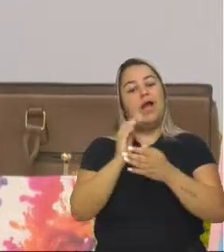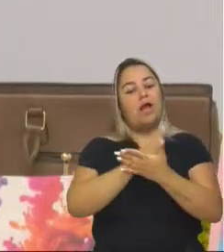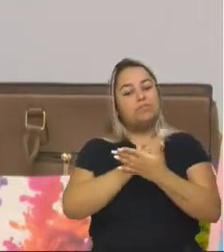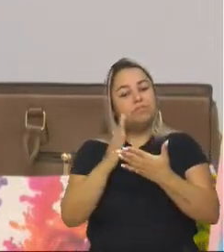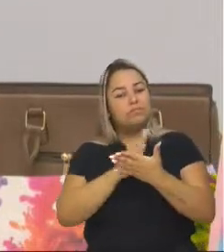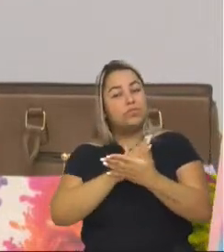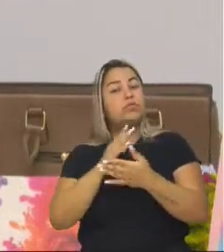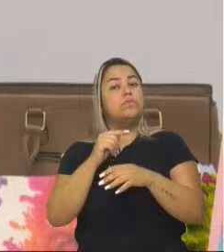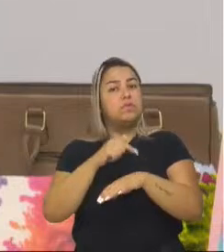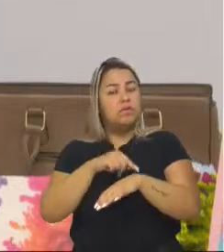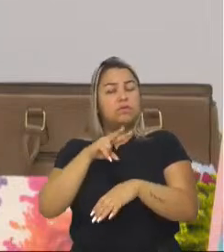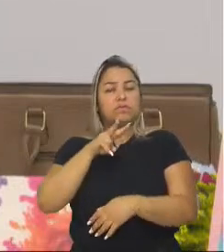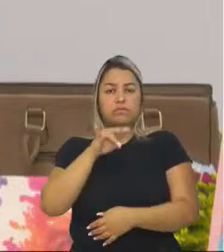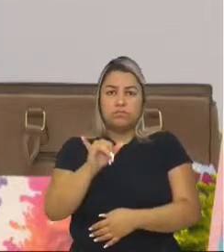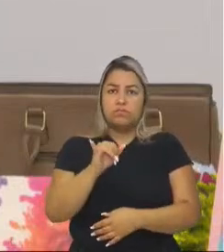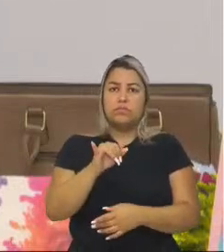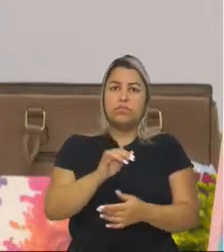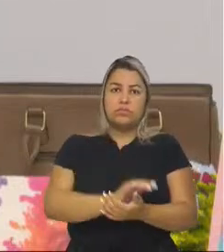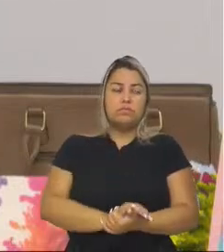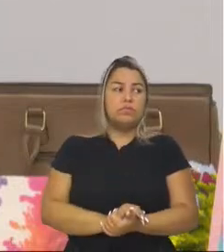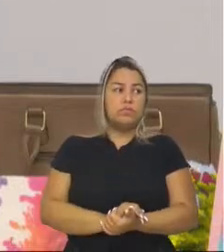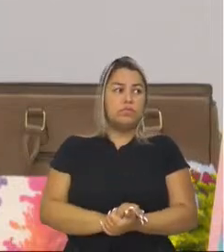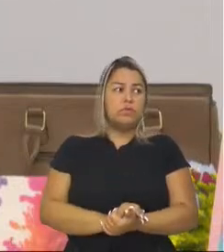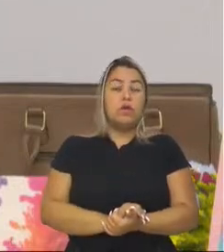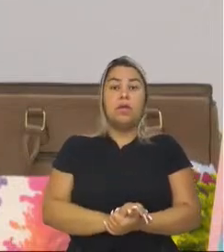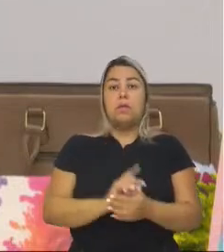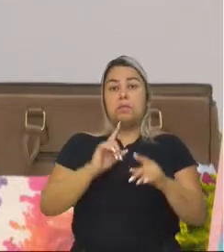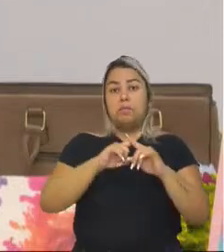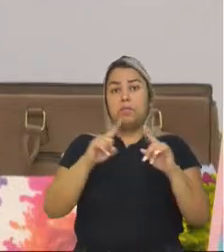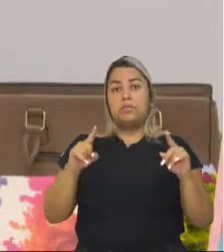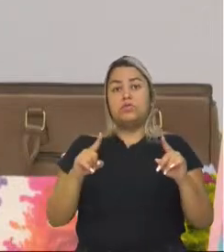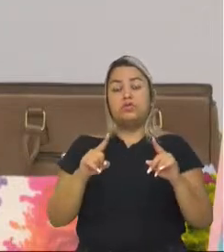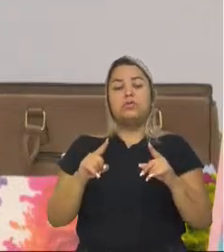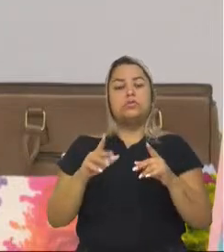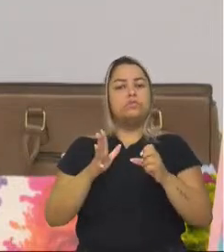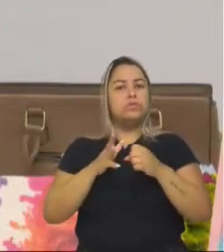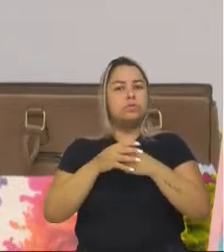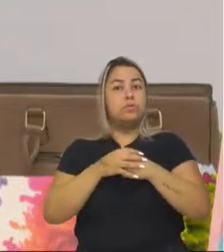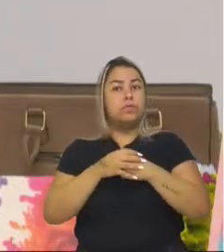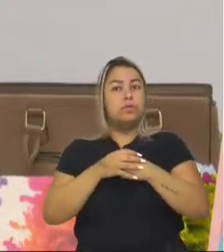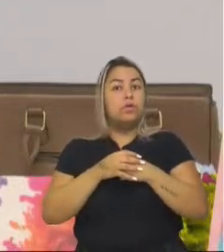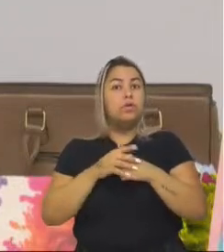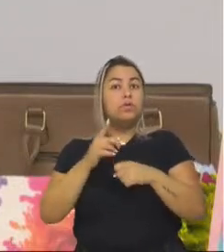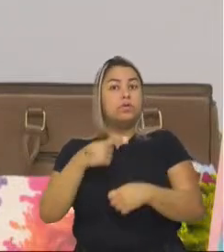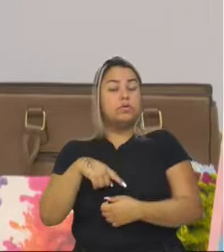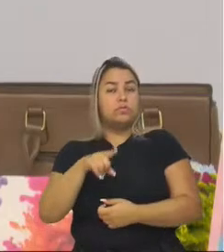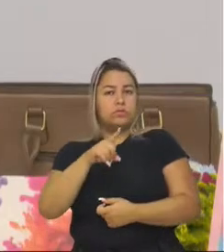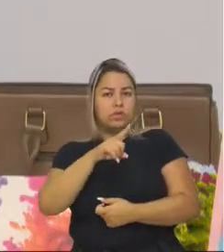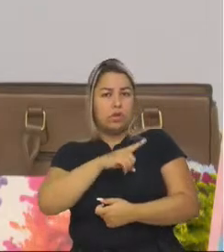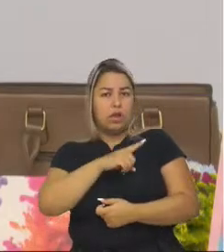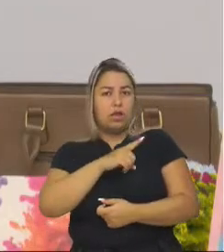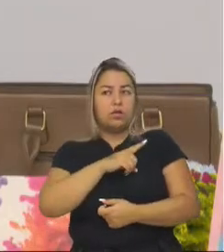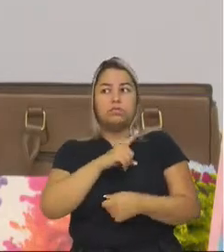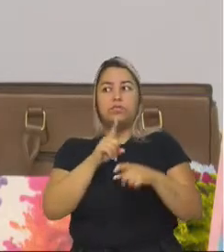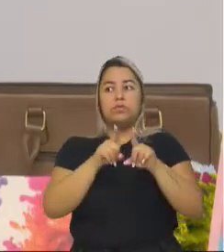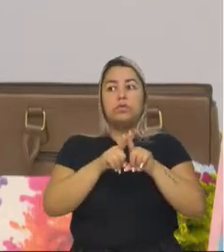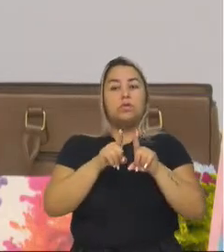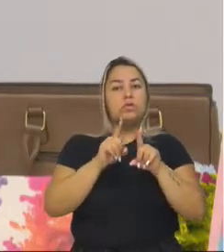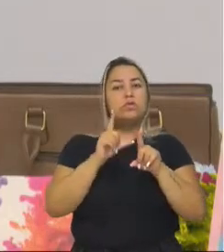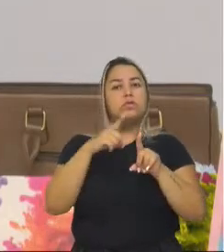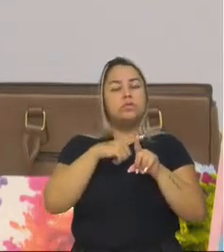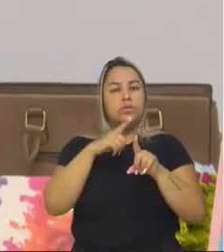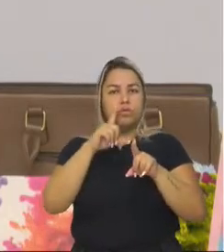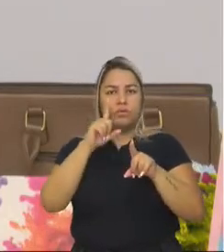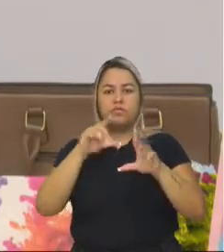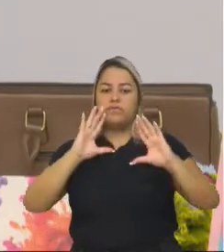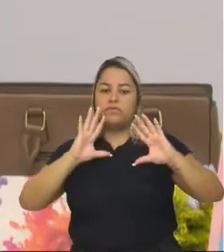a gente vai ter que fazer com uma certa discrição. Mas essa certa discrição é para que quando a gente entregue, seja muito potente, a gente festeje